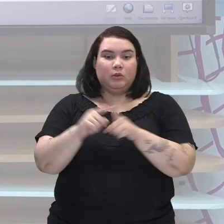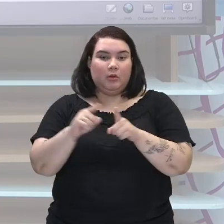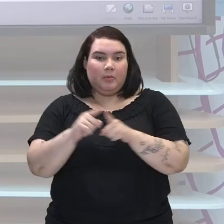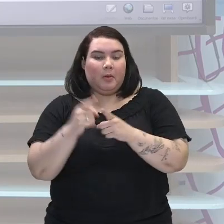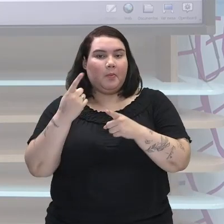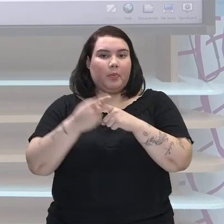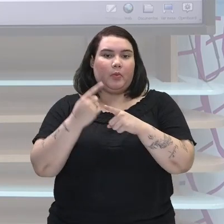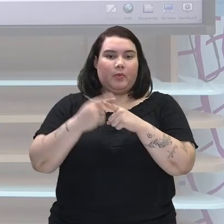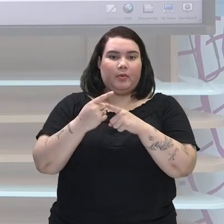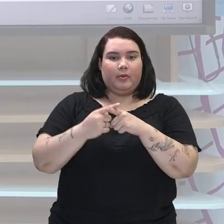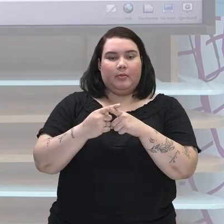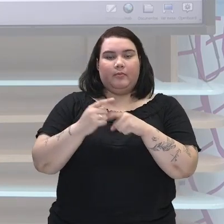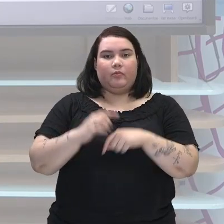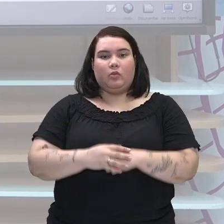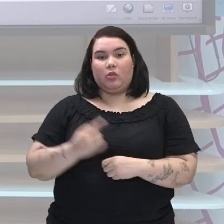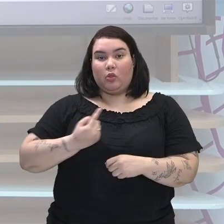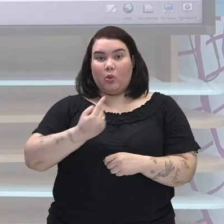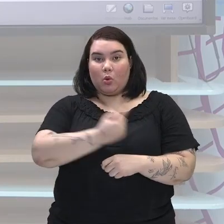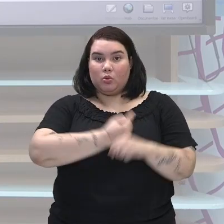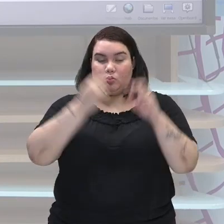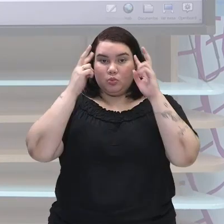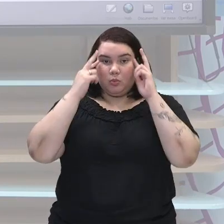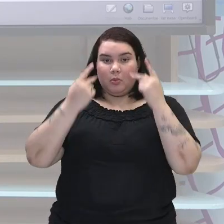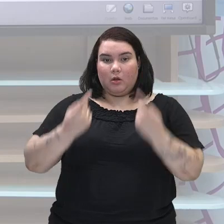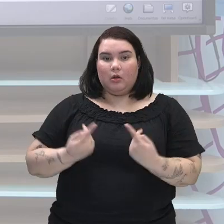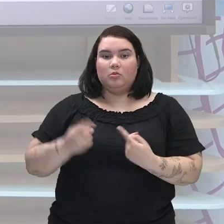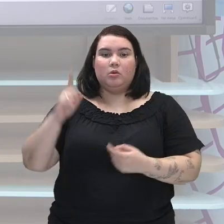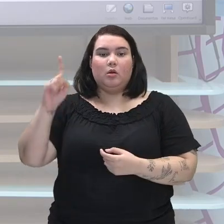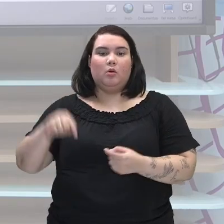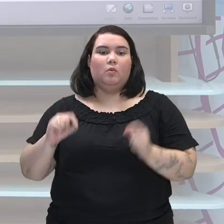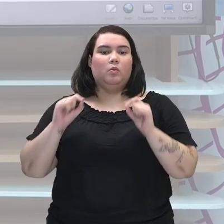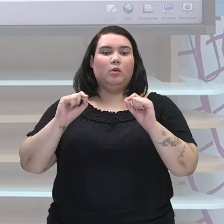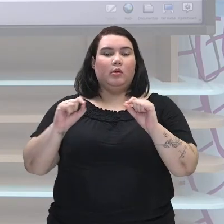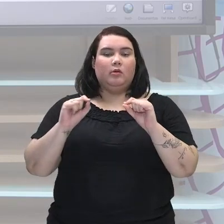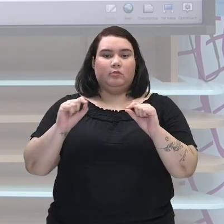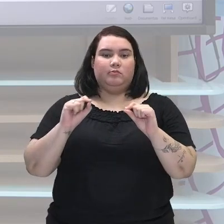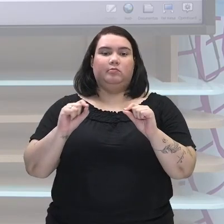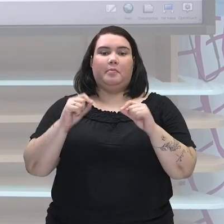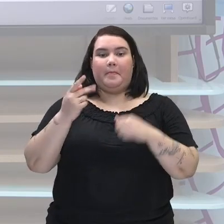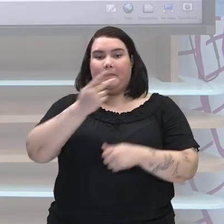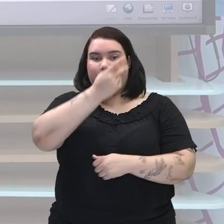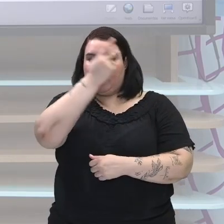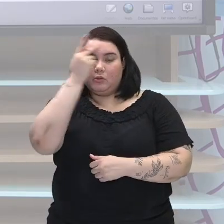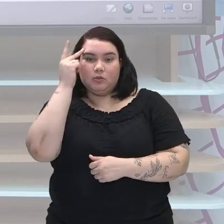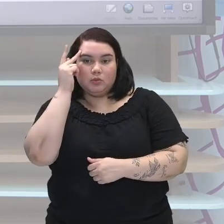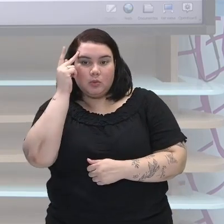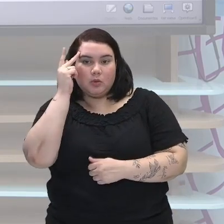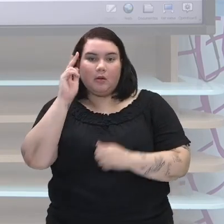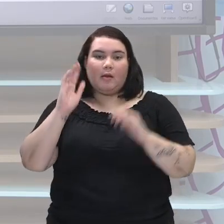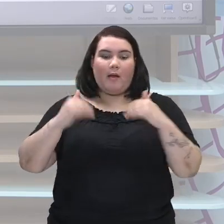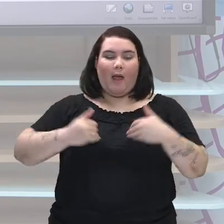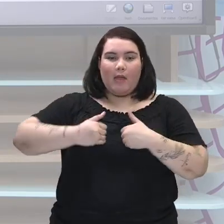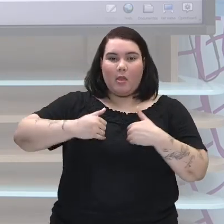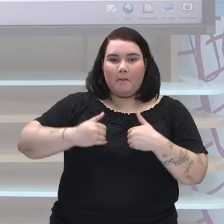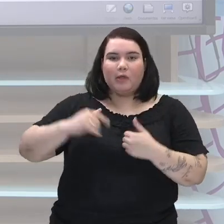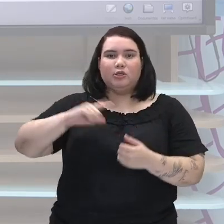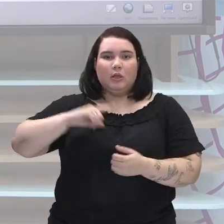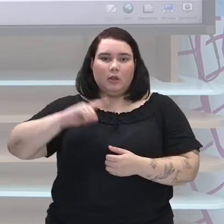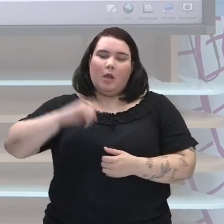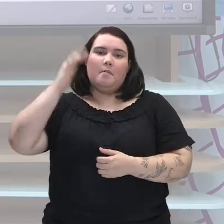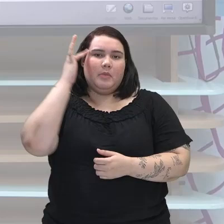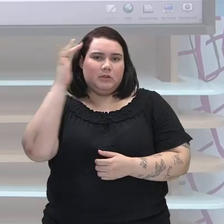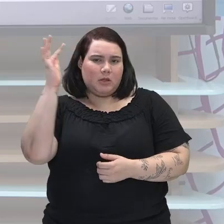contas, nós, seres humanos, somos, né, pessoas e animais pensantes.